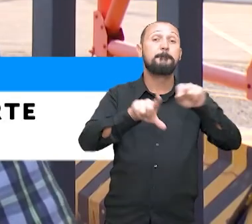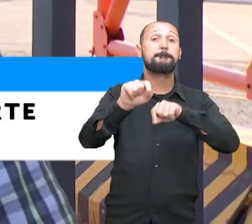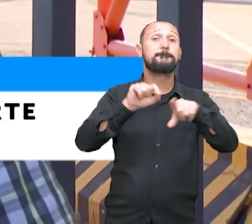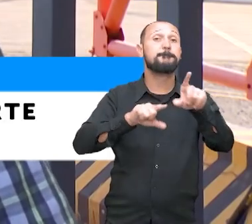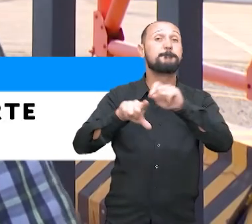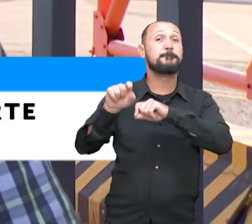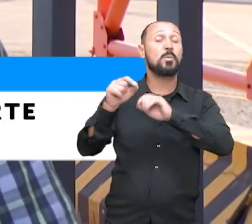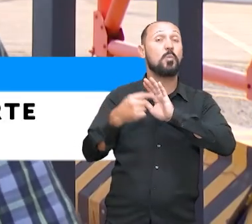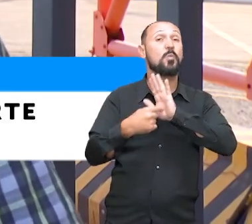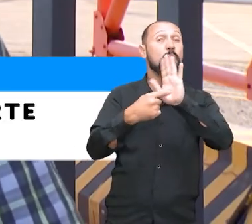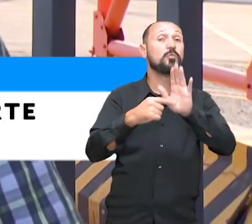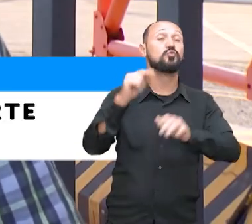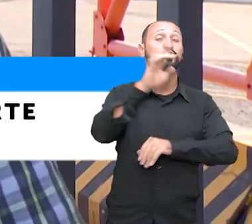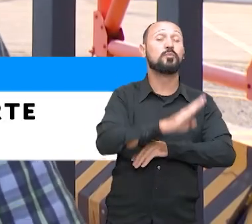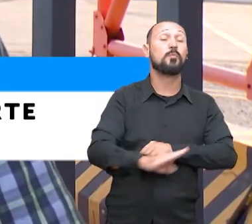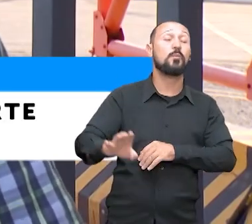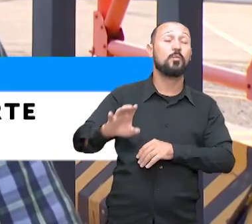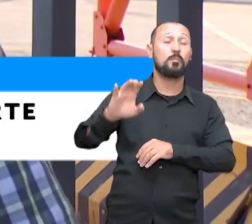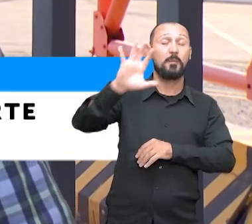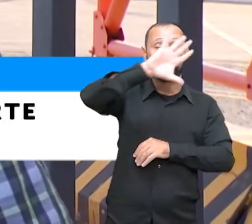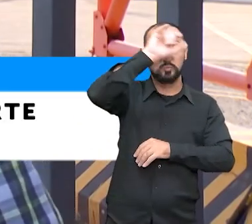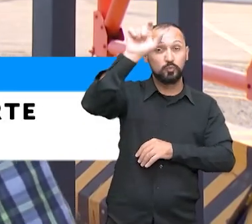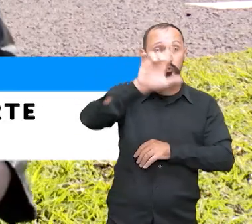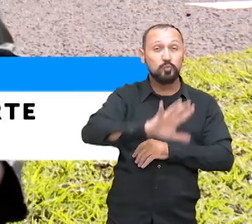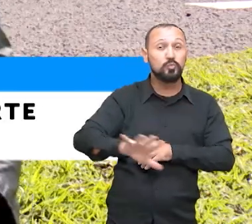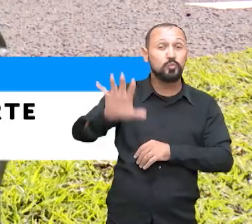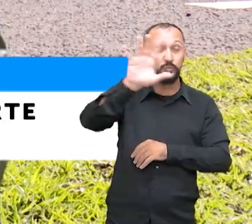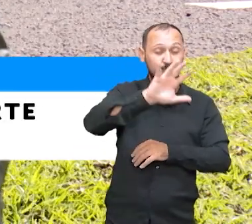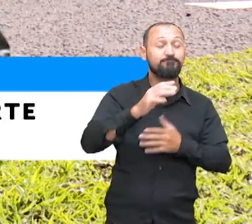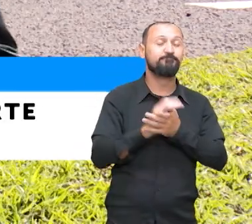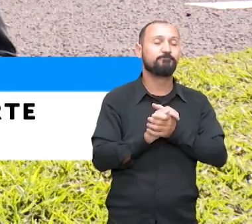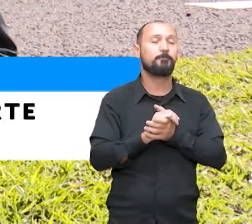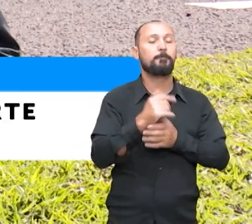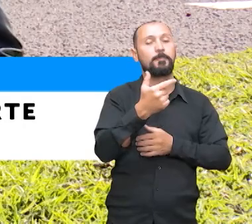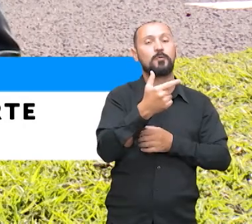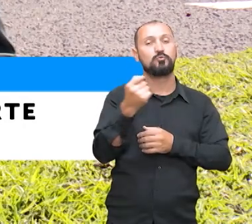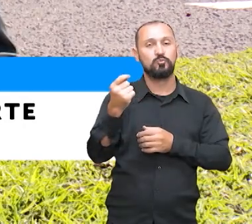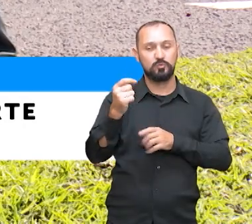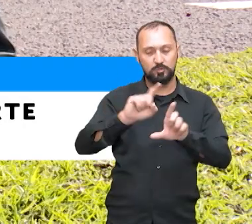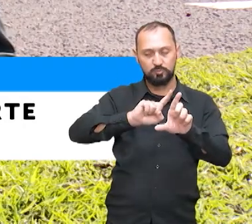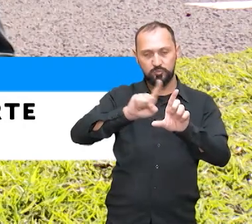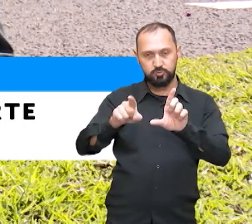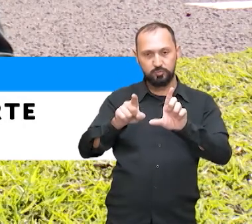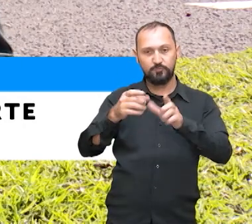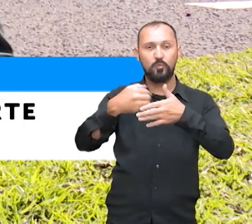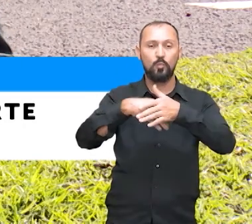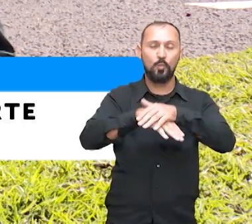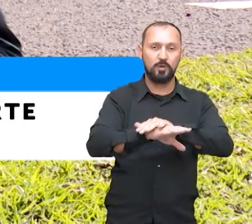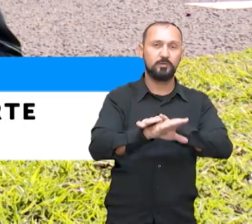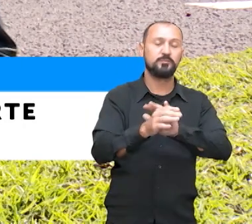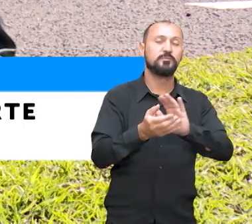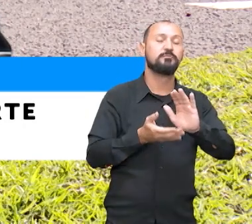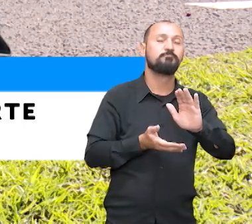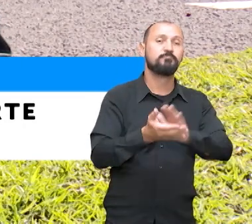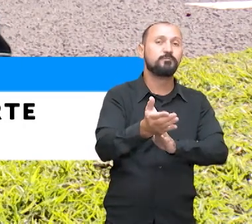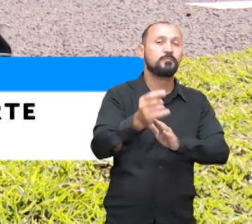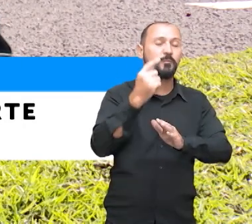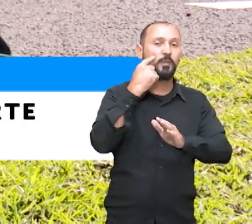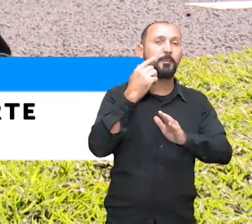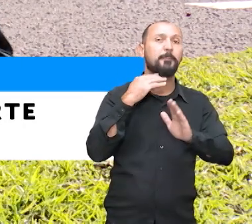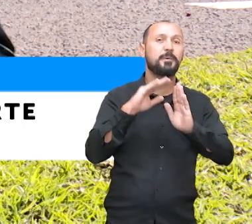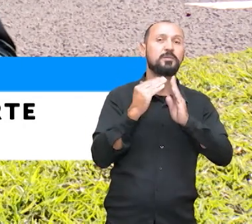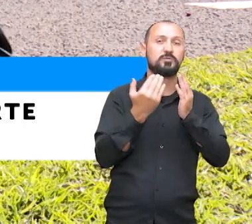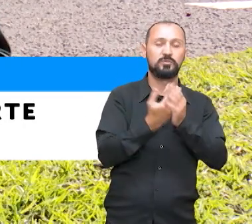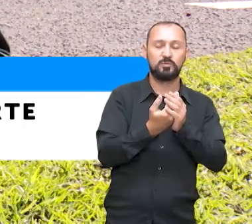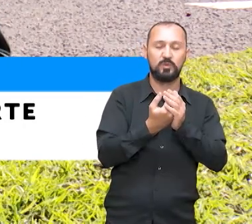amostragem que representam todo o Mato Grosso do Sul. Agora que os 200 medidores foram recolhidos, serão encaminhados